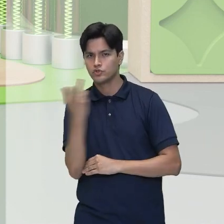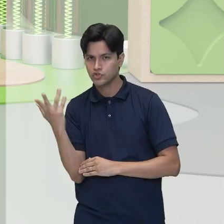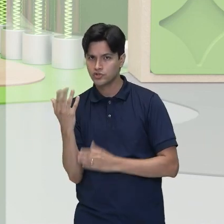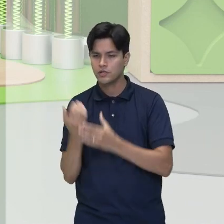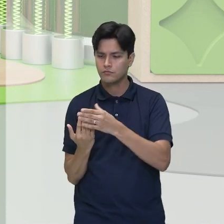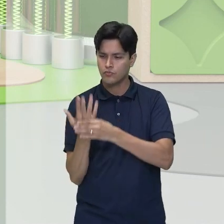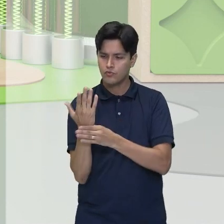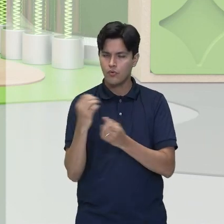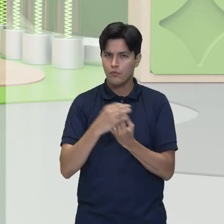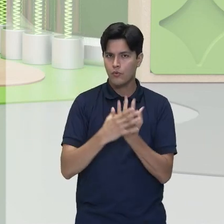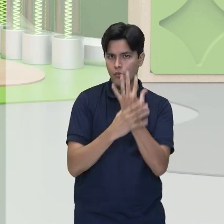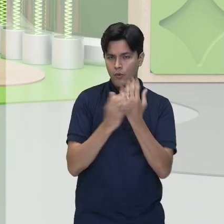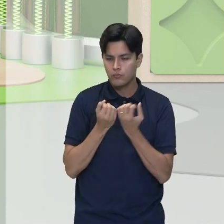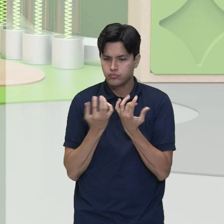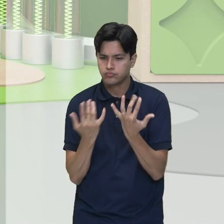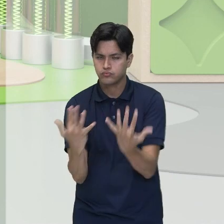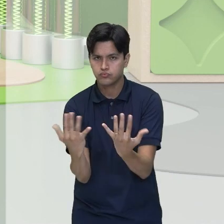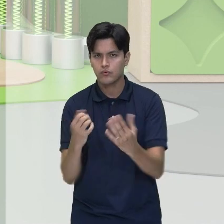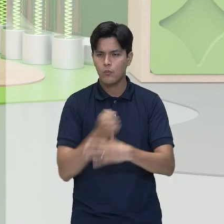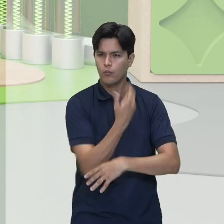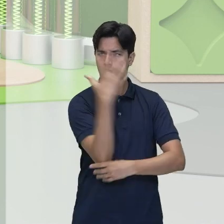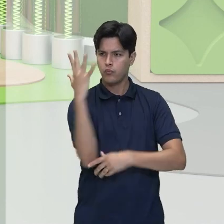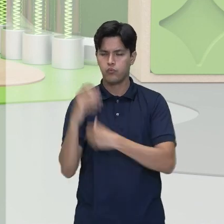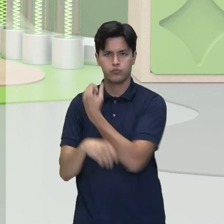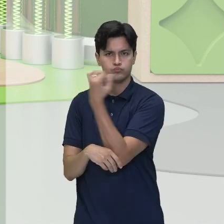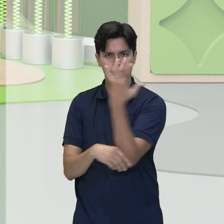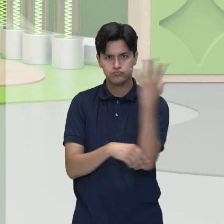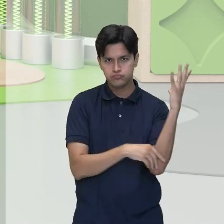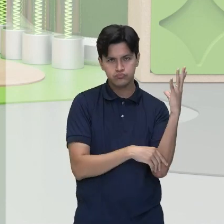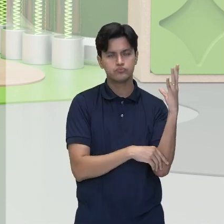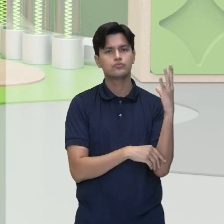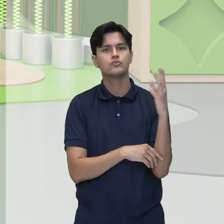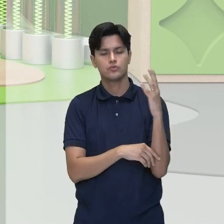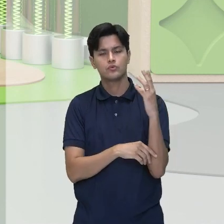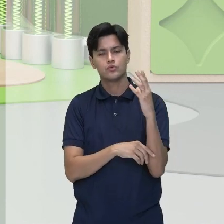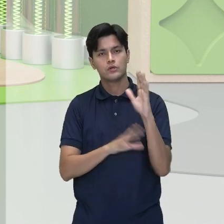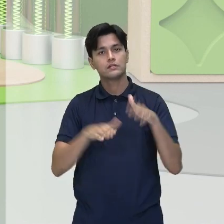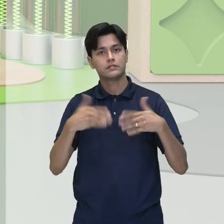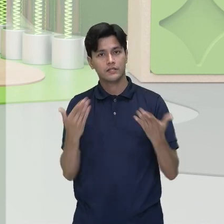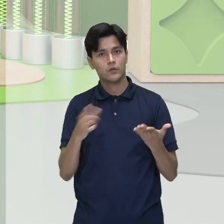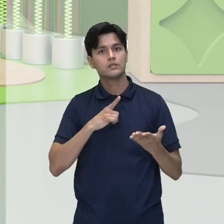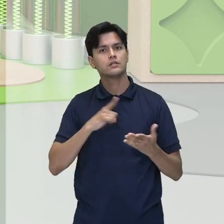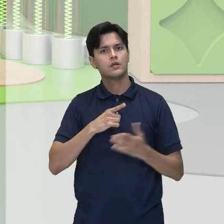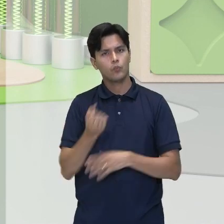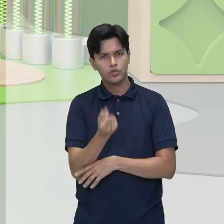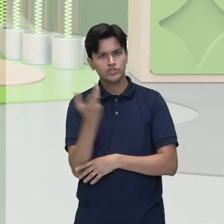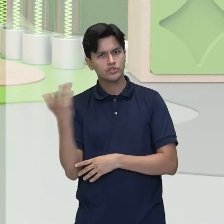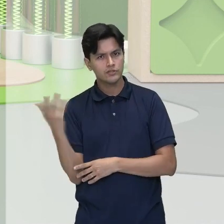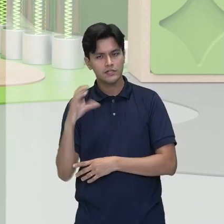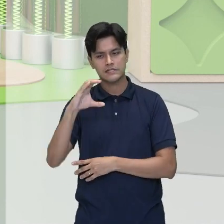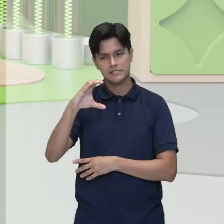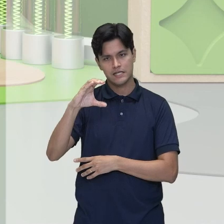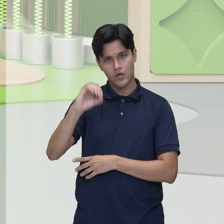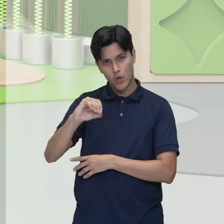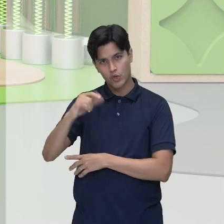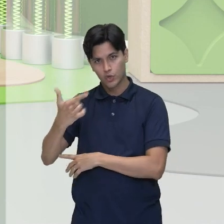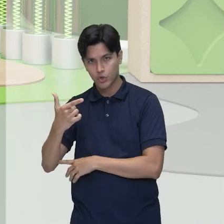vai capturar o gás carbônico. Se esse gás carbônico ele se acumula na atmosfera, a gente já viu